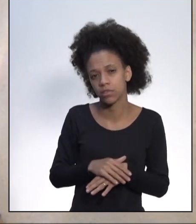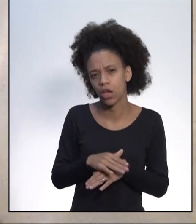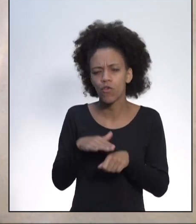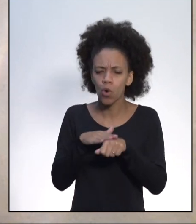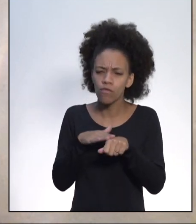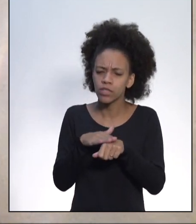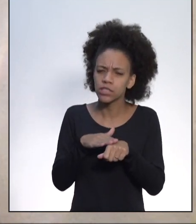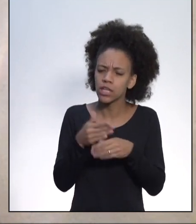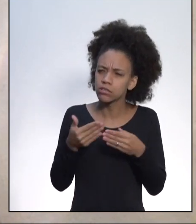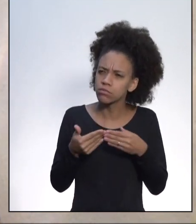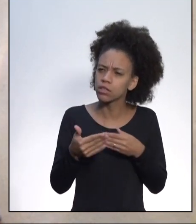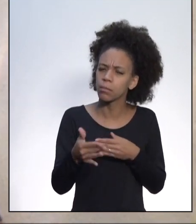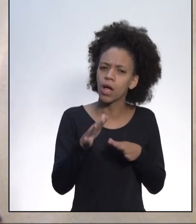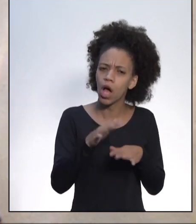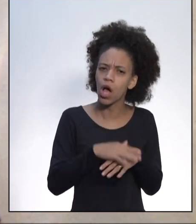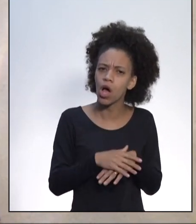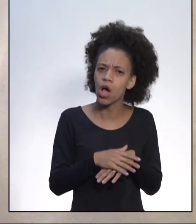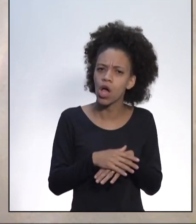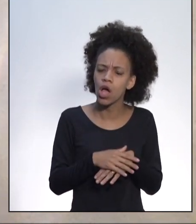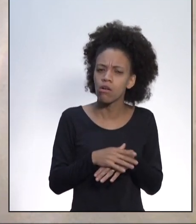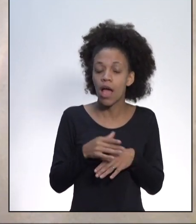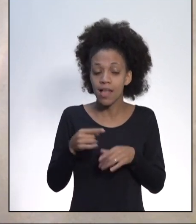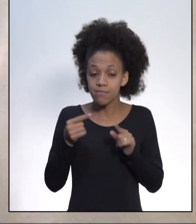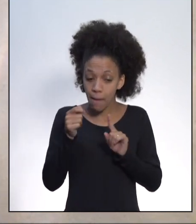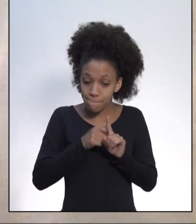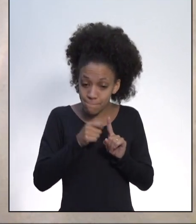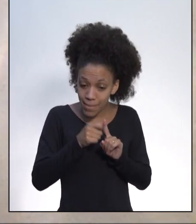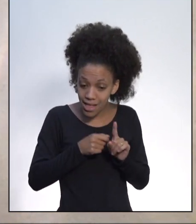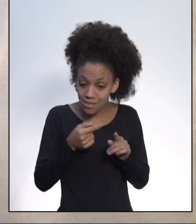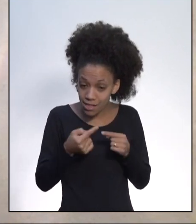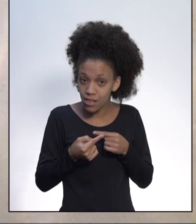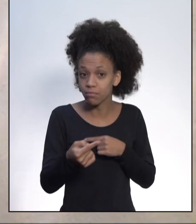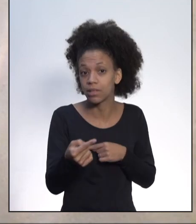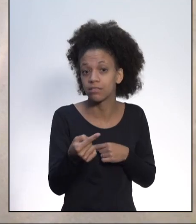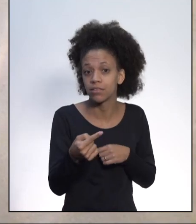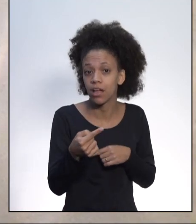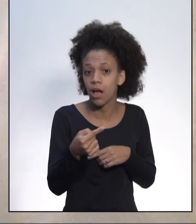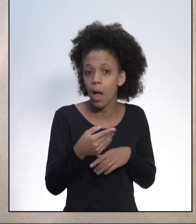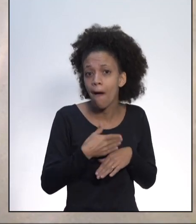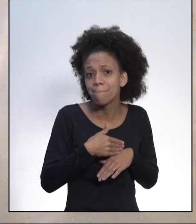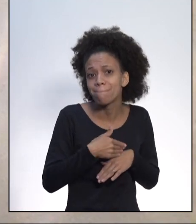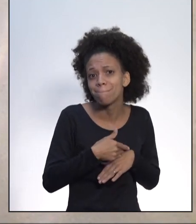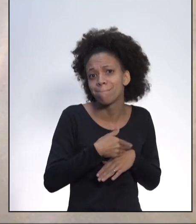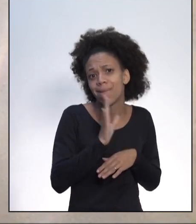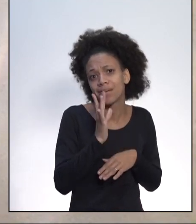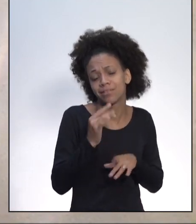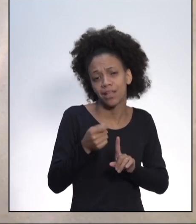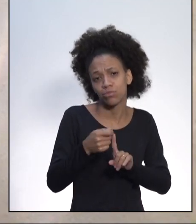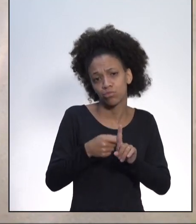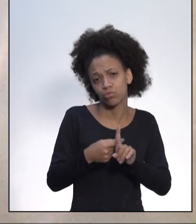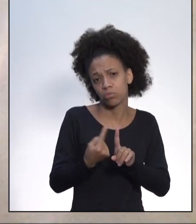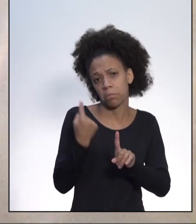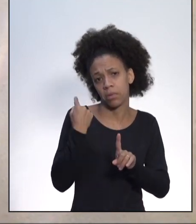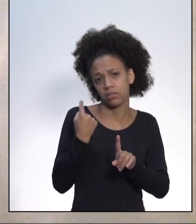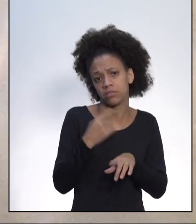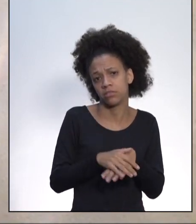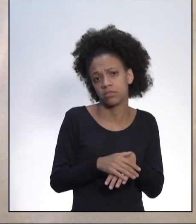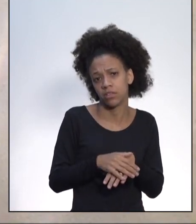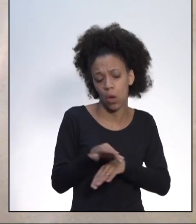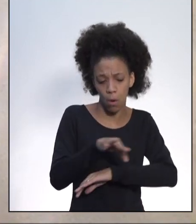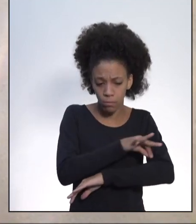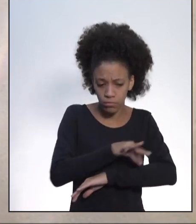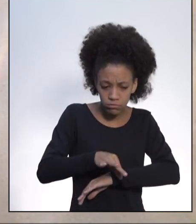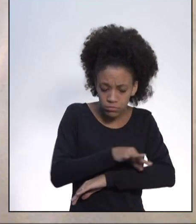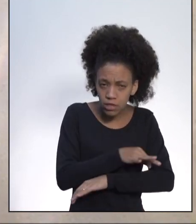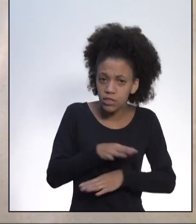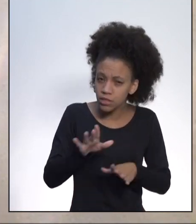essa semana, ela falou o seguinte: eu estou faturando, esse mês agora, essa semana eu faturei o que eu não faturei no último mês como arquiteto. Vocês vejam